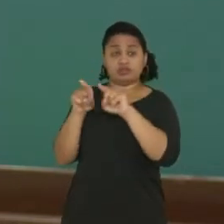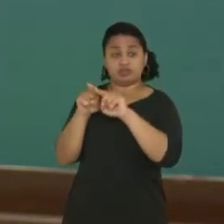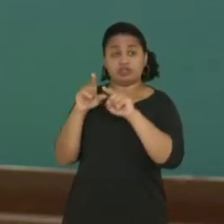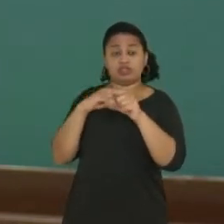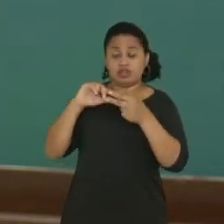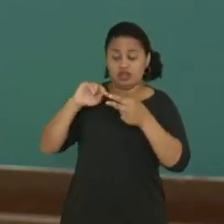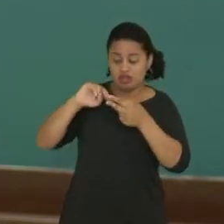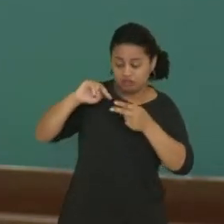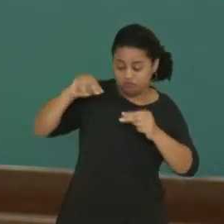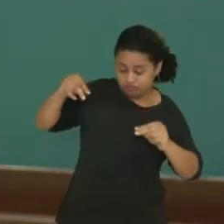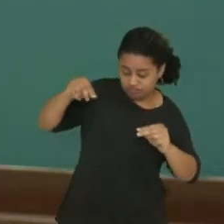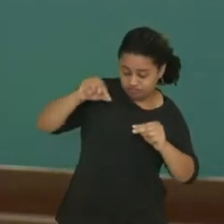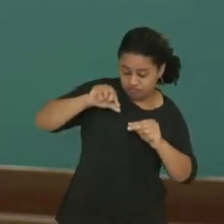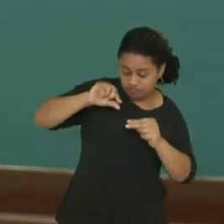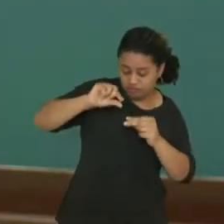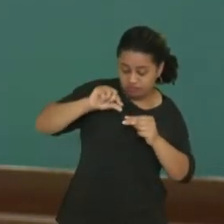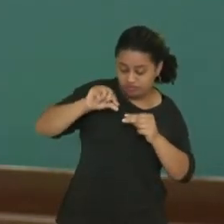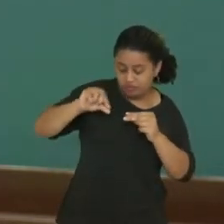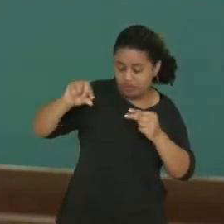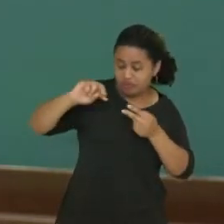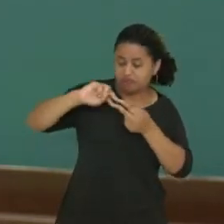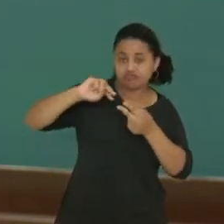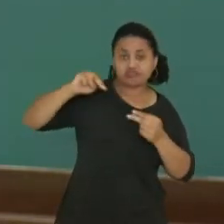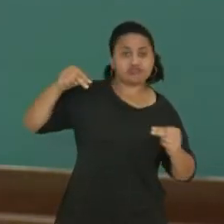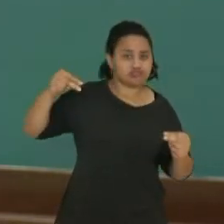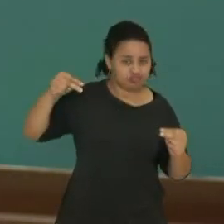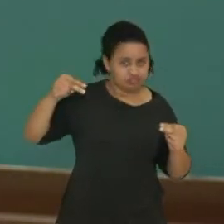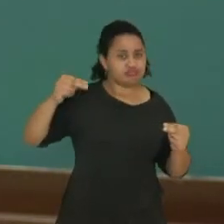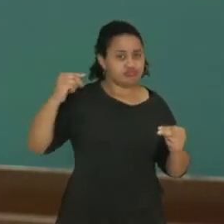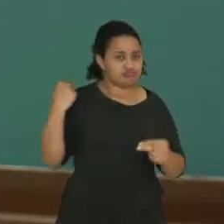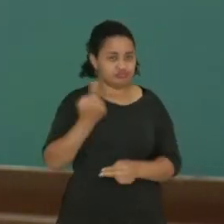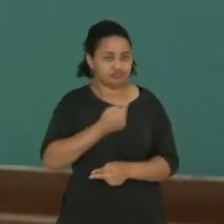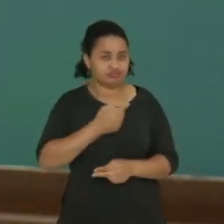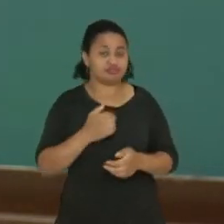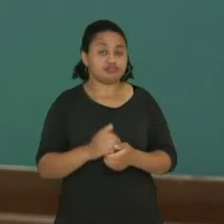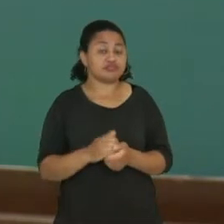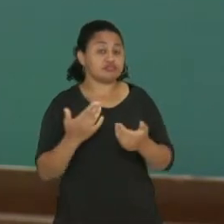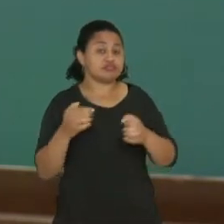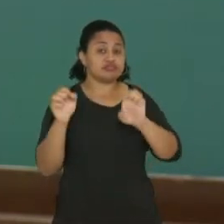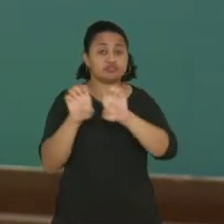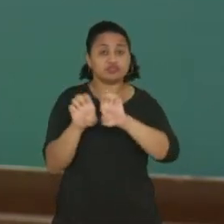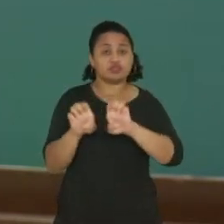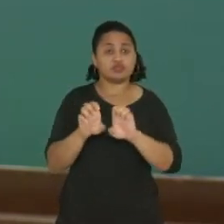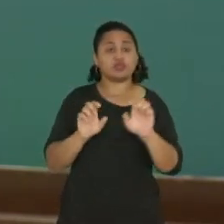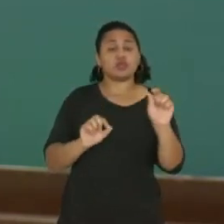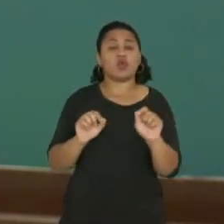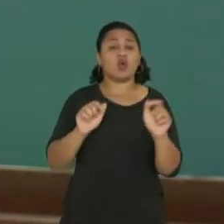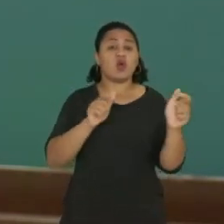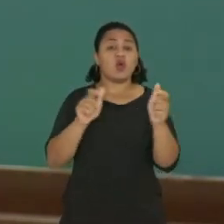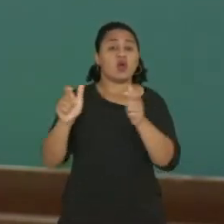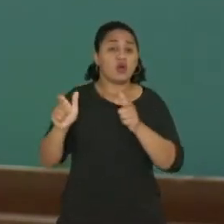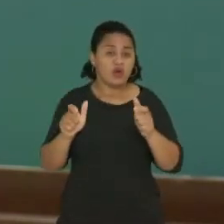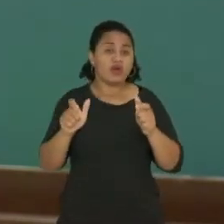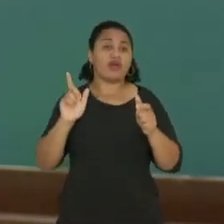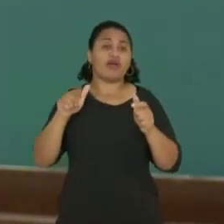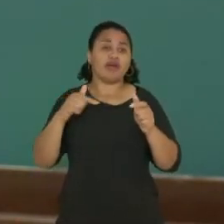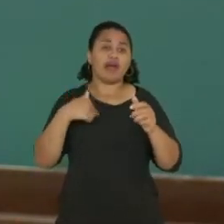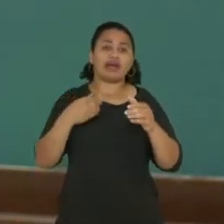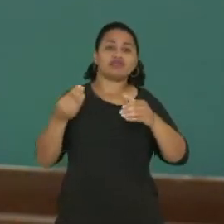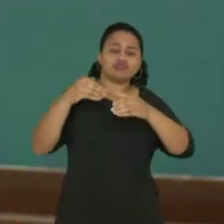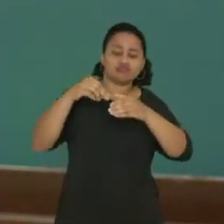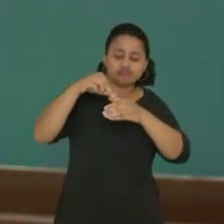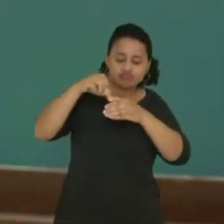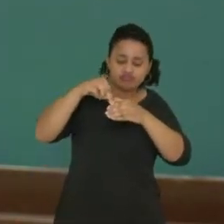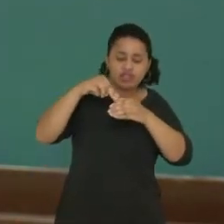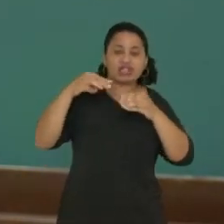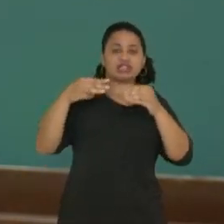ó, contidas dentro do nosso DNA. Então, essas estruturas, elas ficam localizadas no núcleo